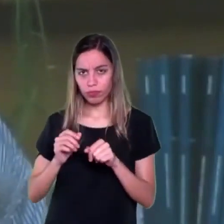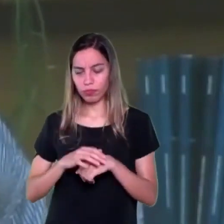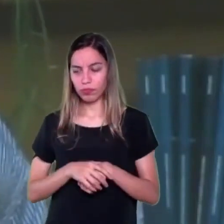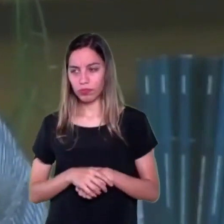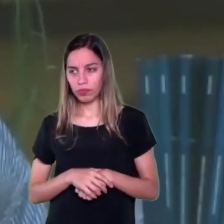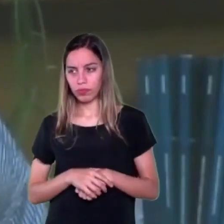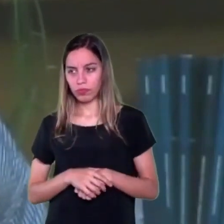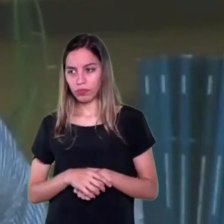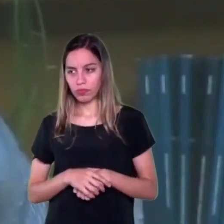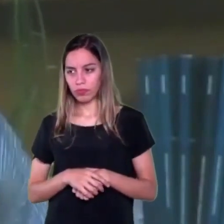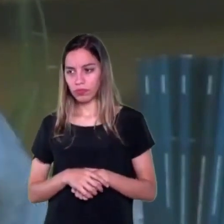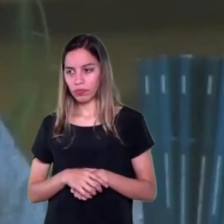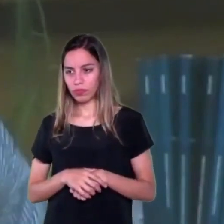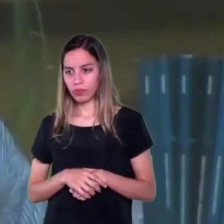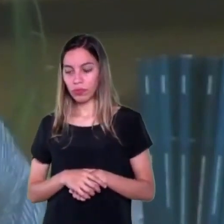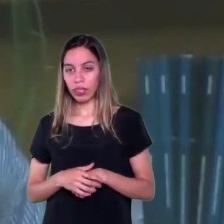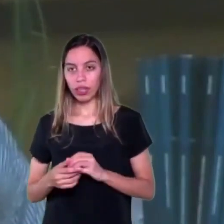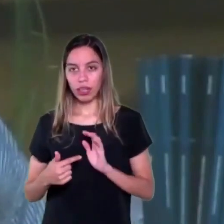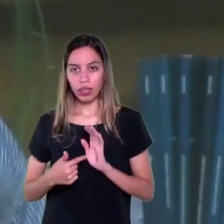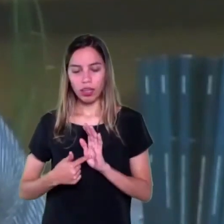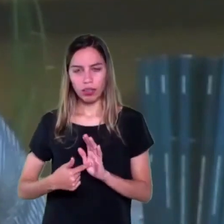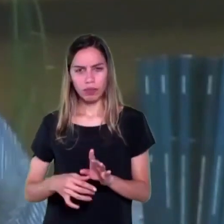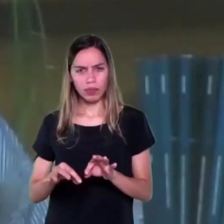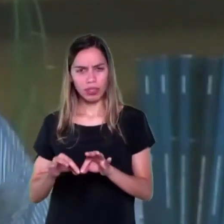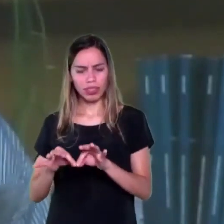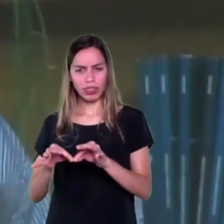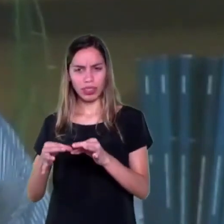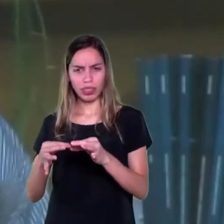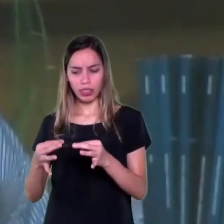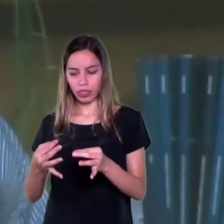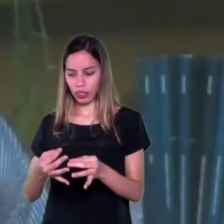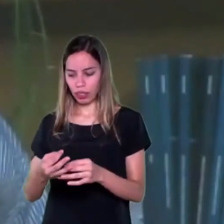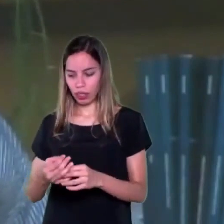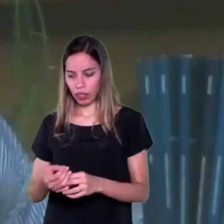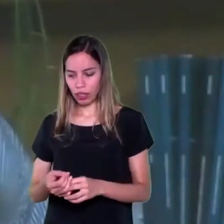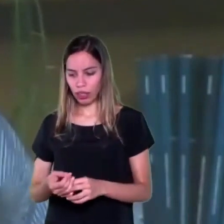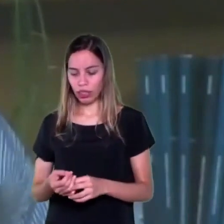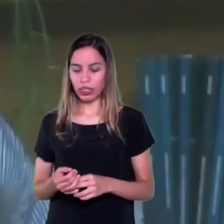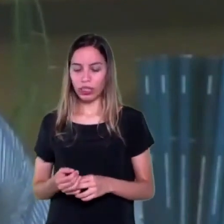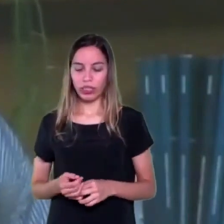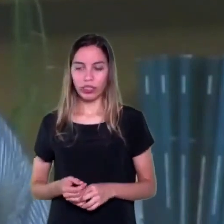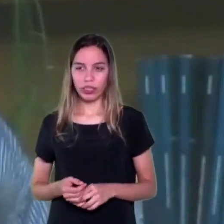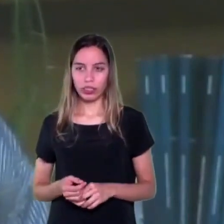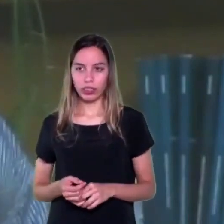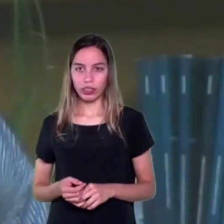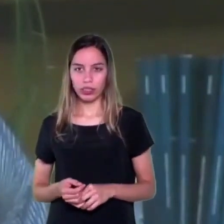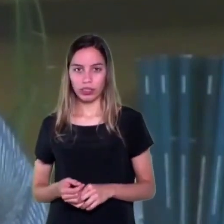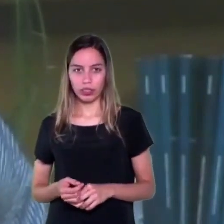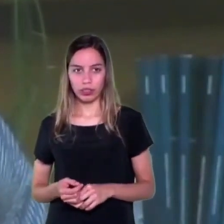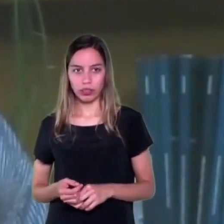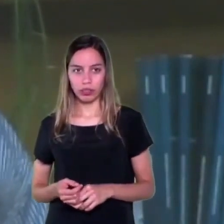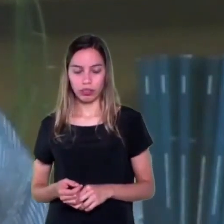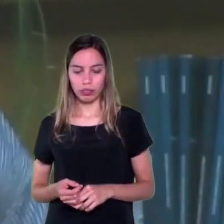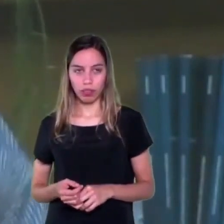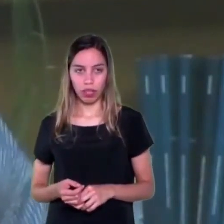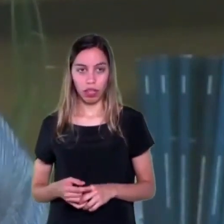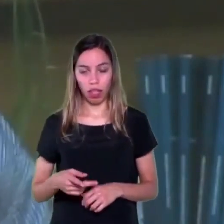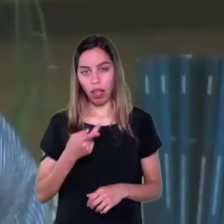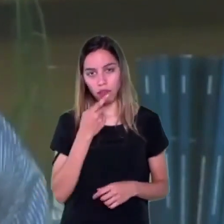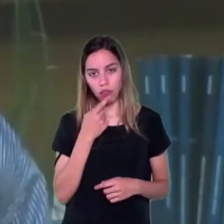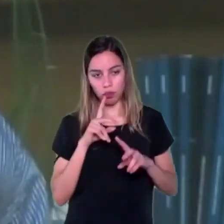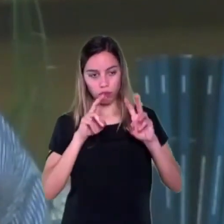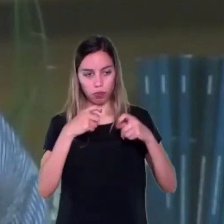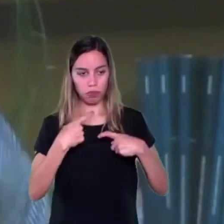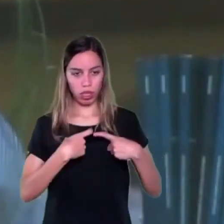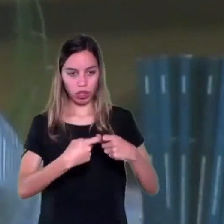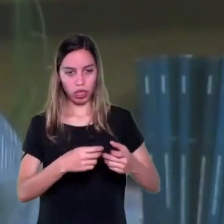muito simples, e em pouco tempo eu escrevi, porque o texto, A Guerra das Mamonas Verdes, o livro,